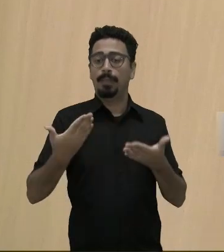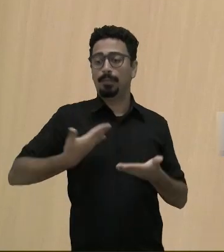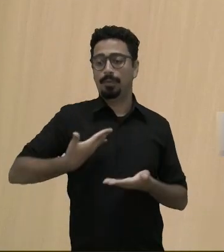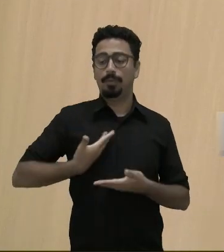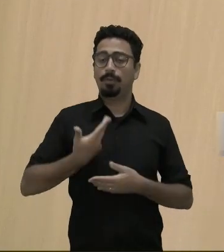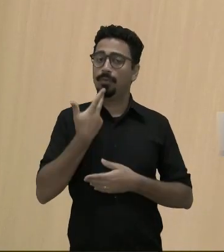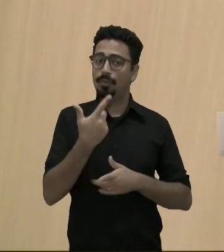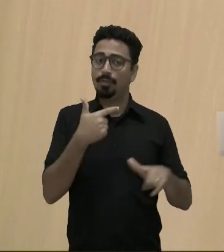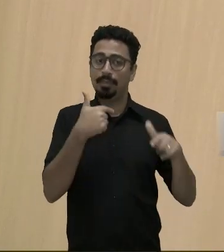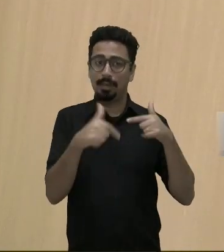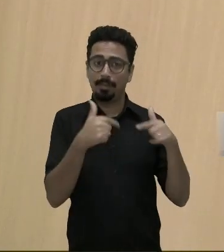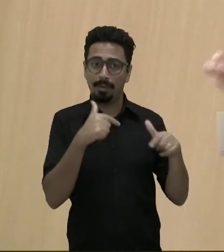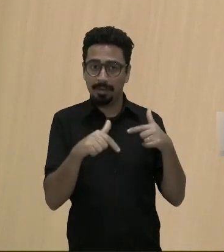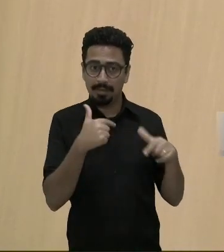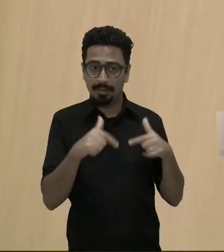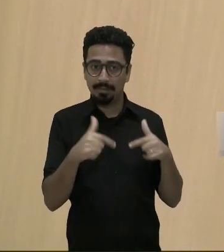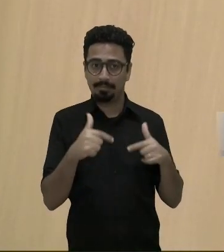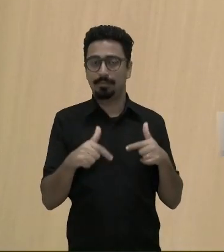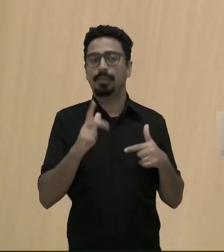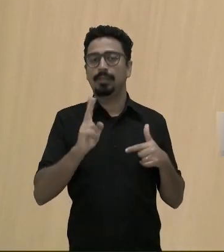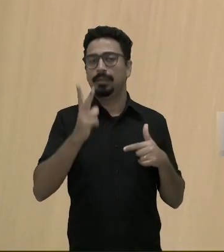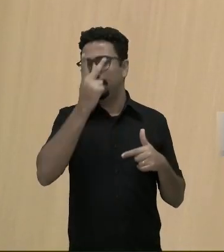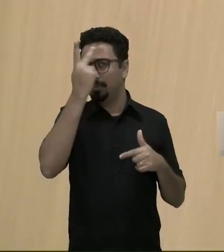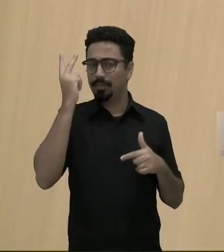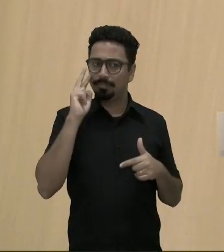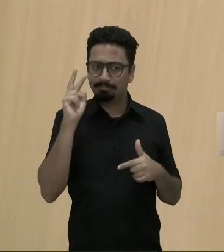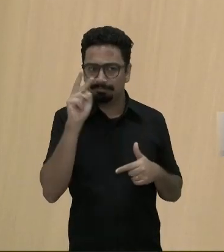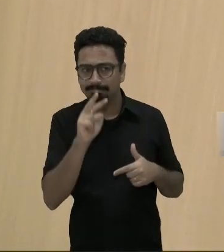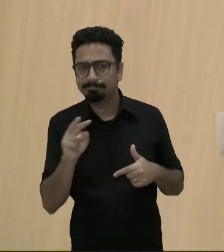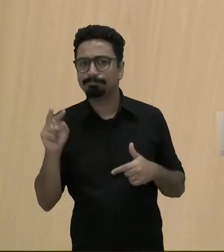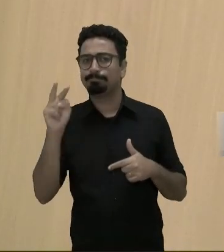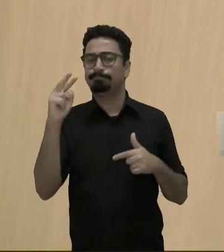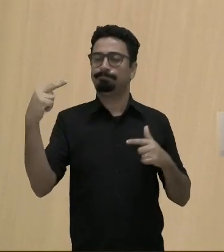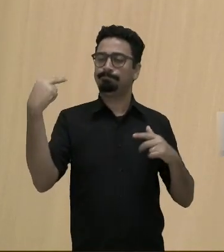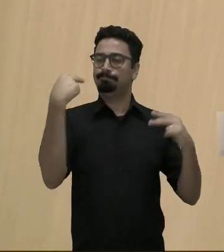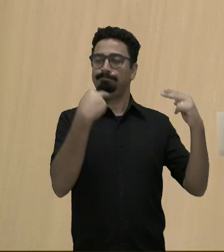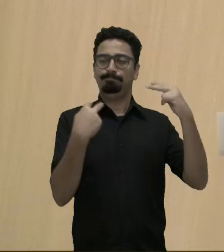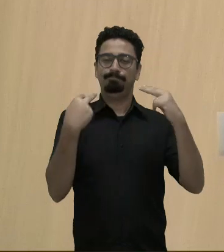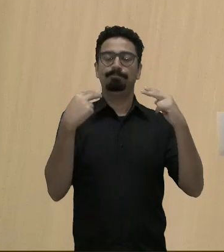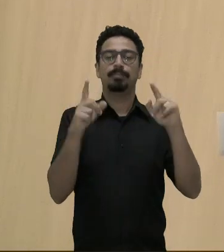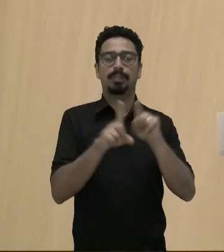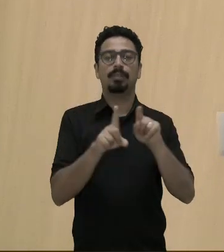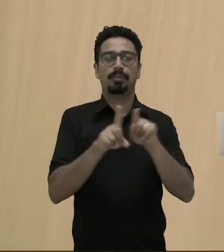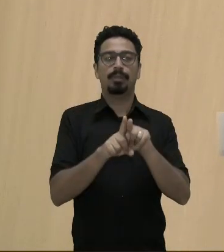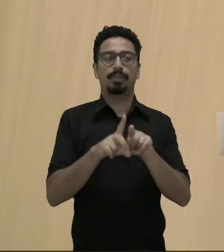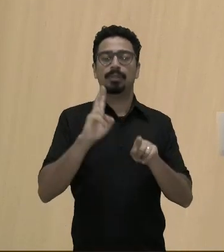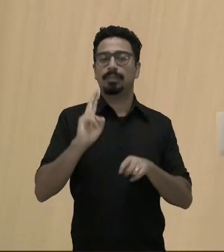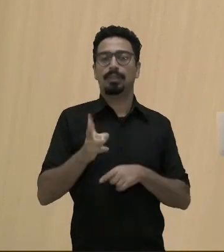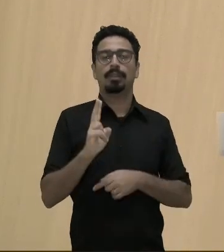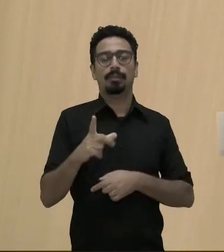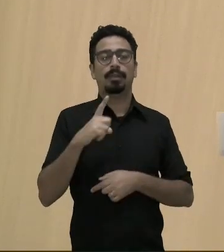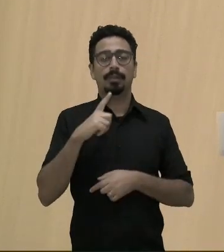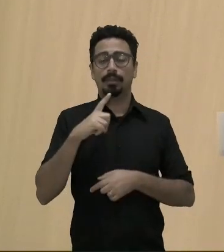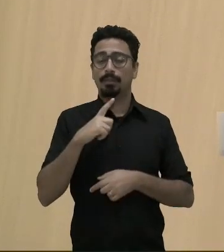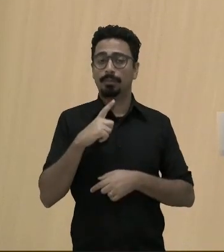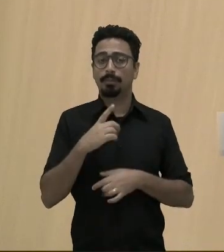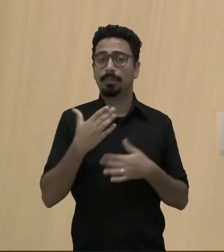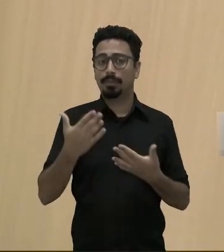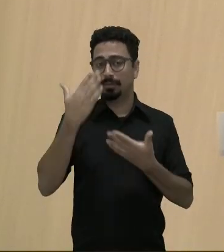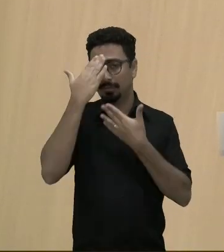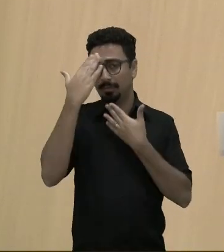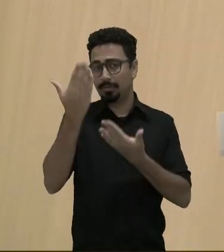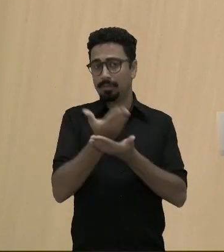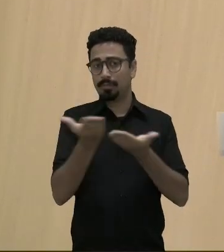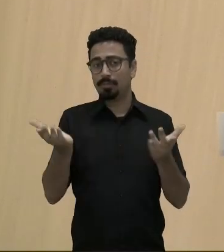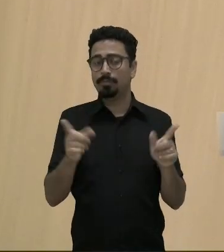trabalhe. Sempre tem alguém olhando pra gente. Sempre tem alguém que está olhando pra gente. Agradeço a todos